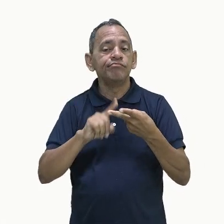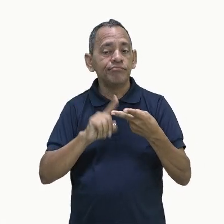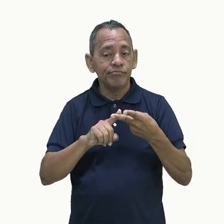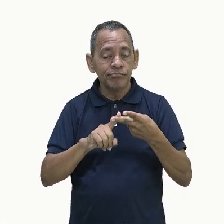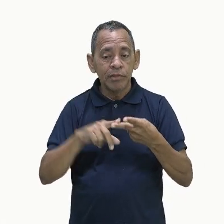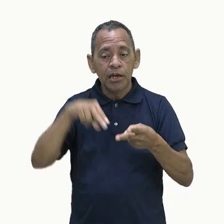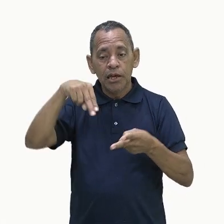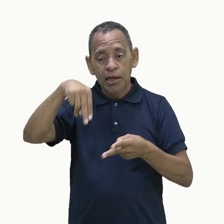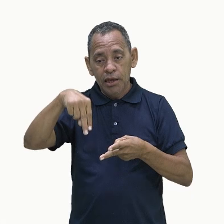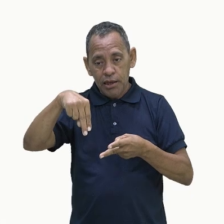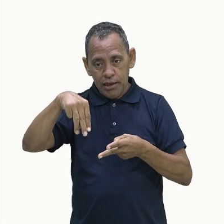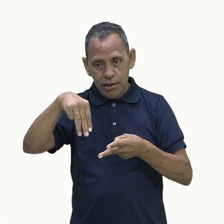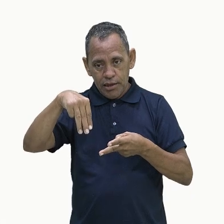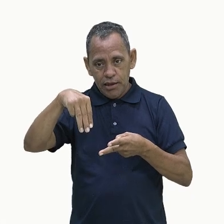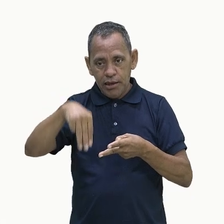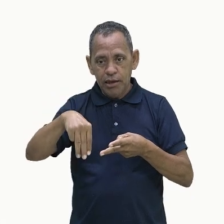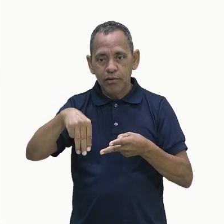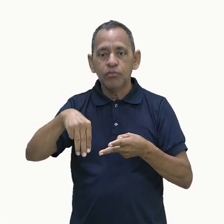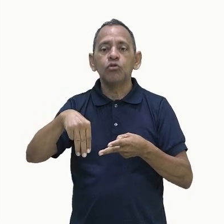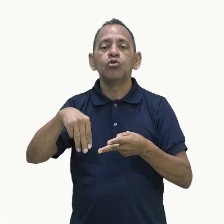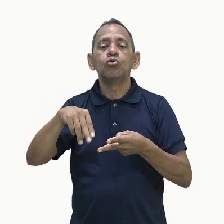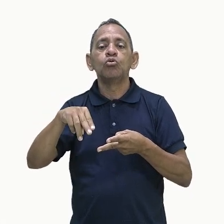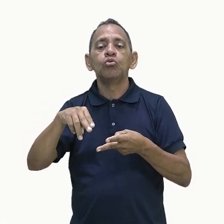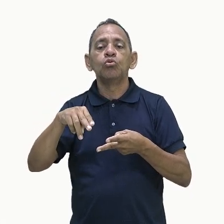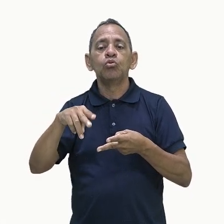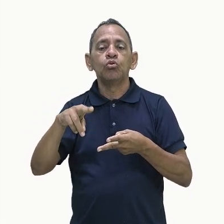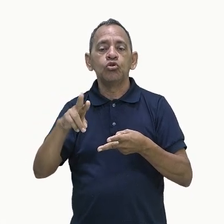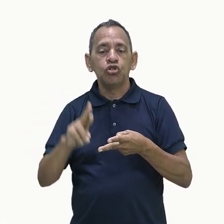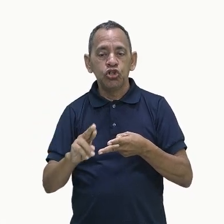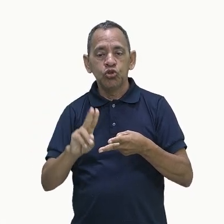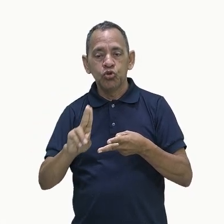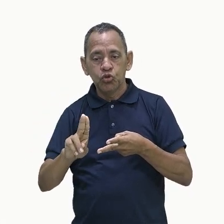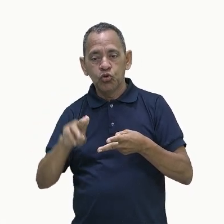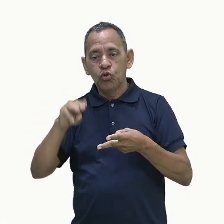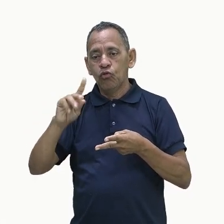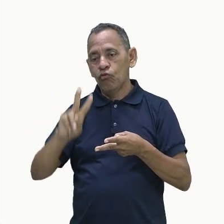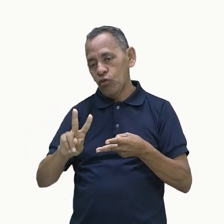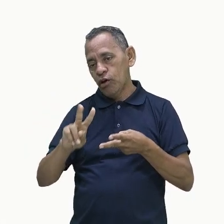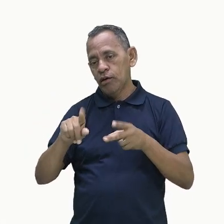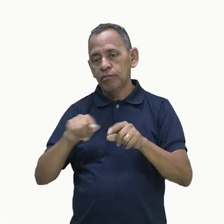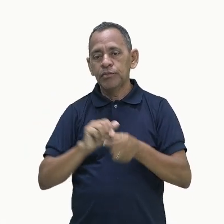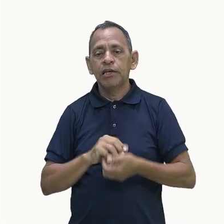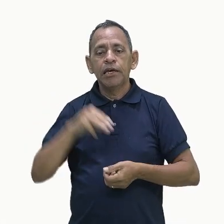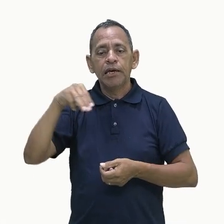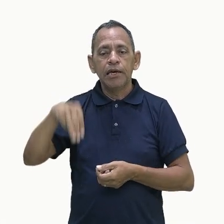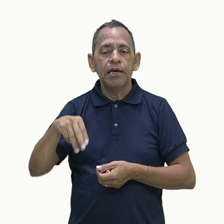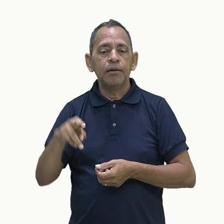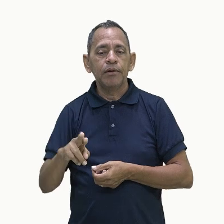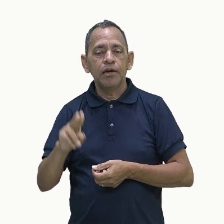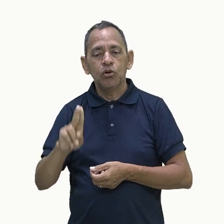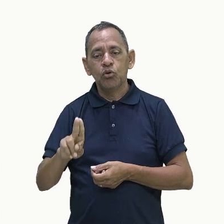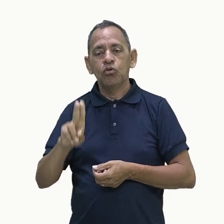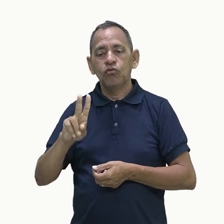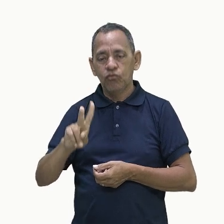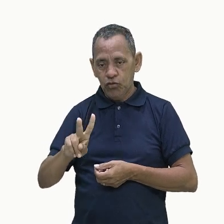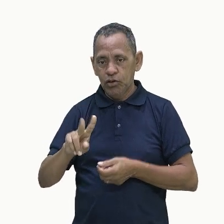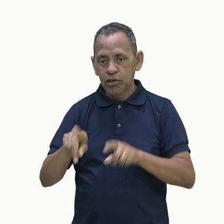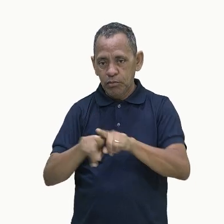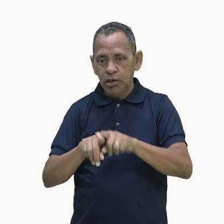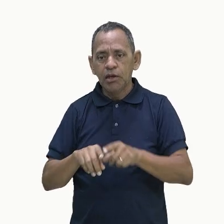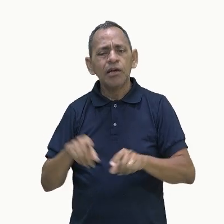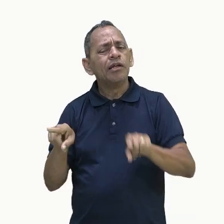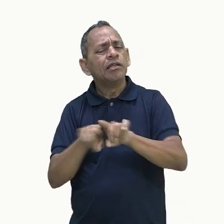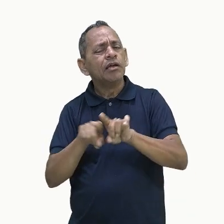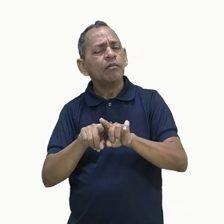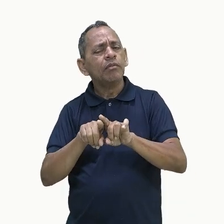movimento retilíneo uniformemente variado, o MRUV. Aí você também pode estar se